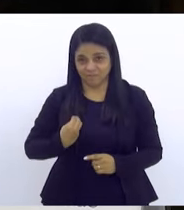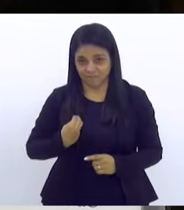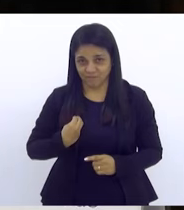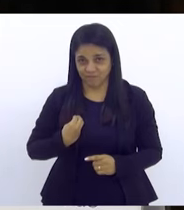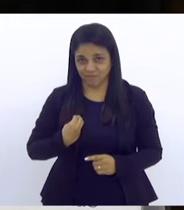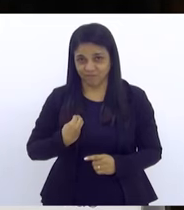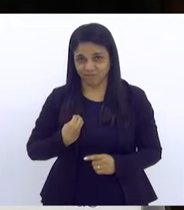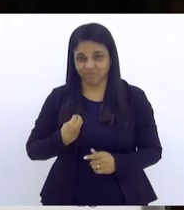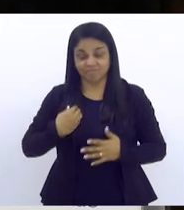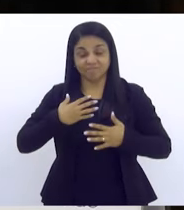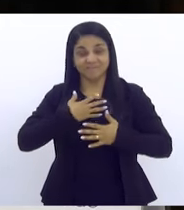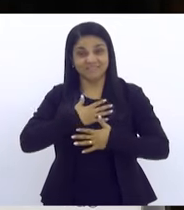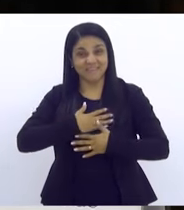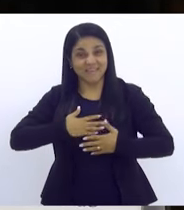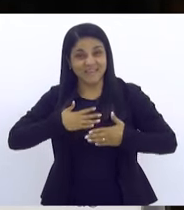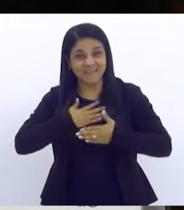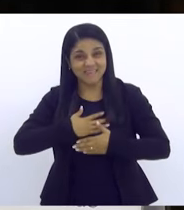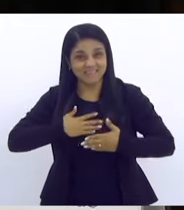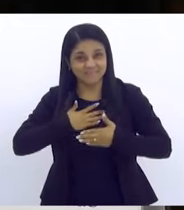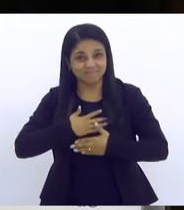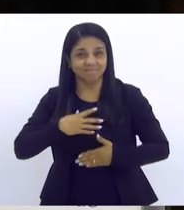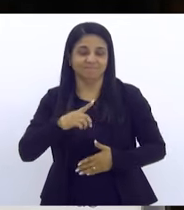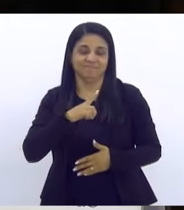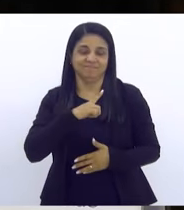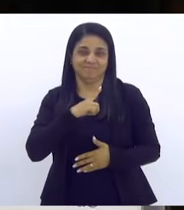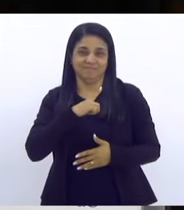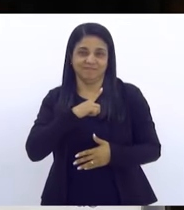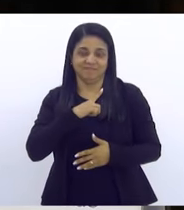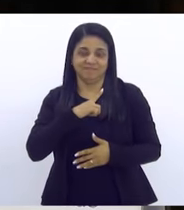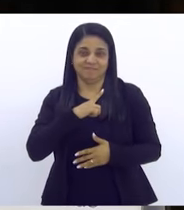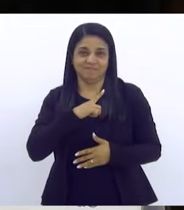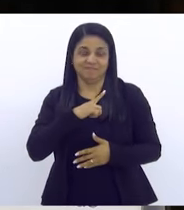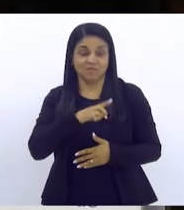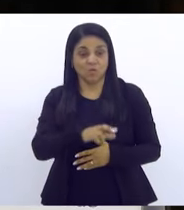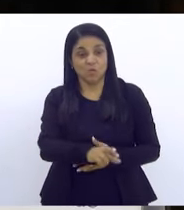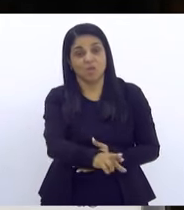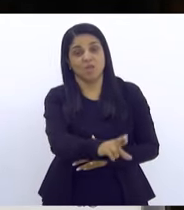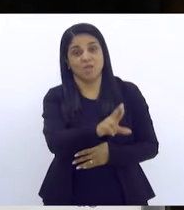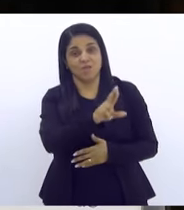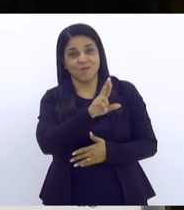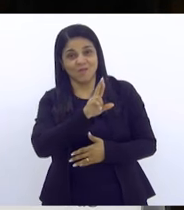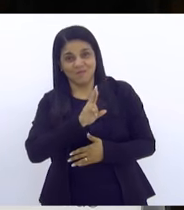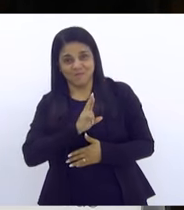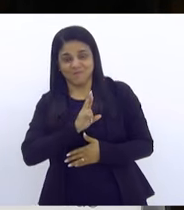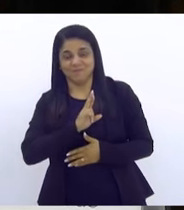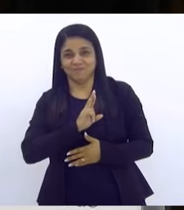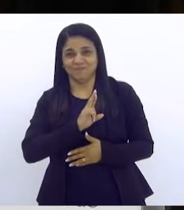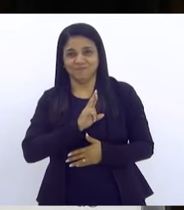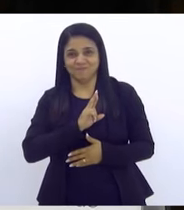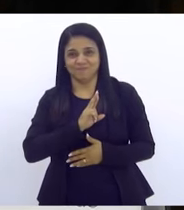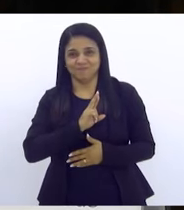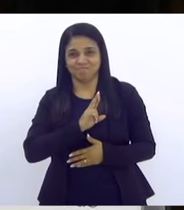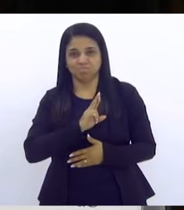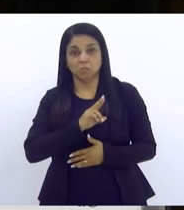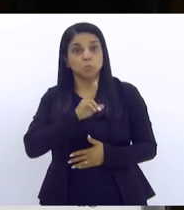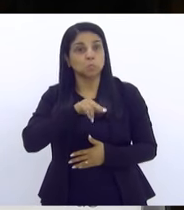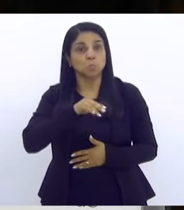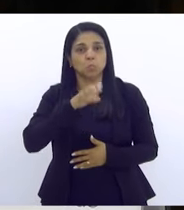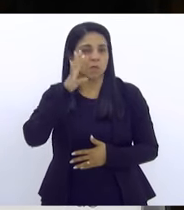a satisfação de ver um resultado que a gente não